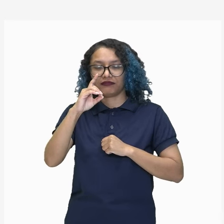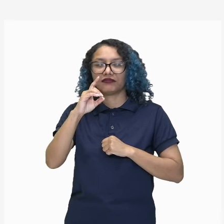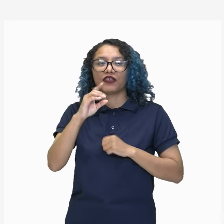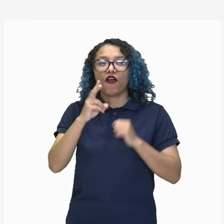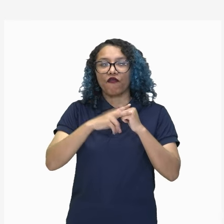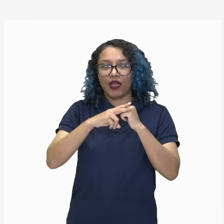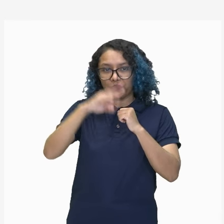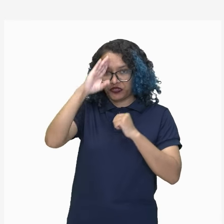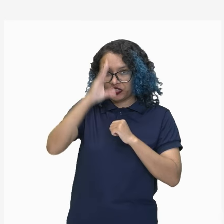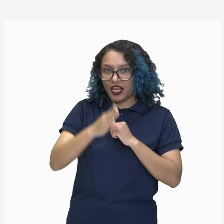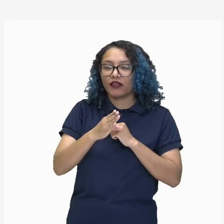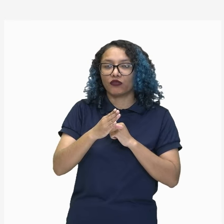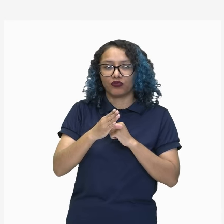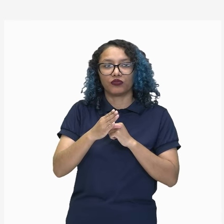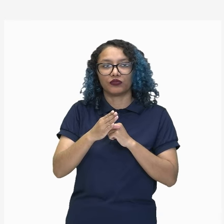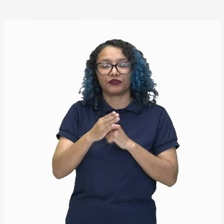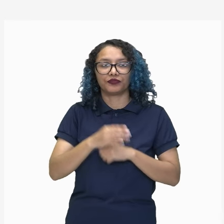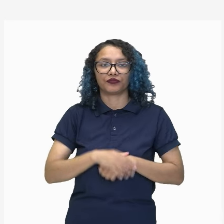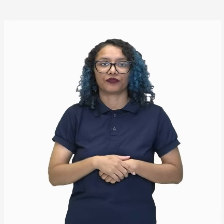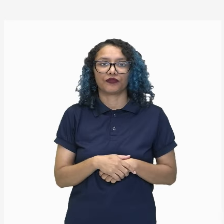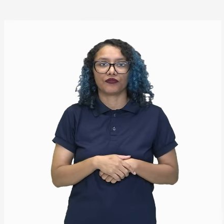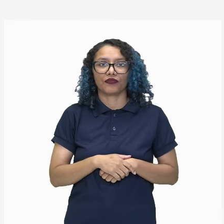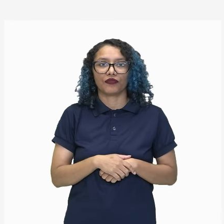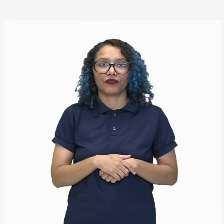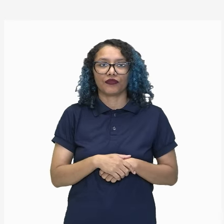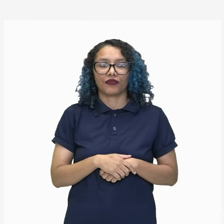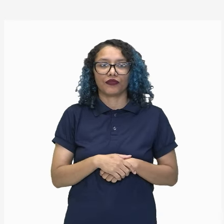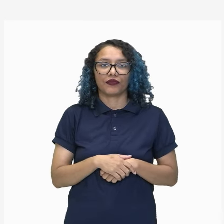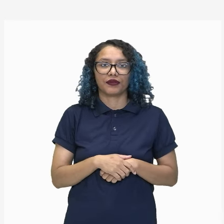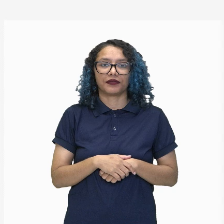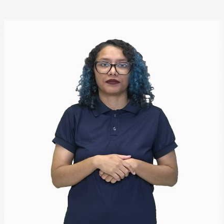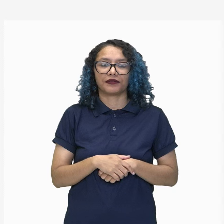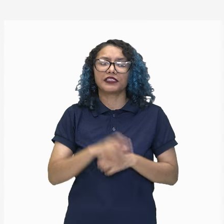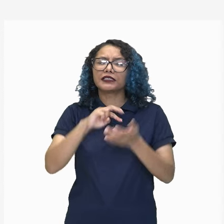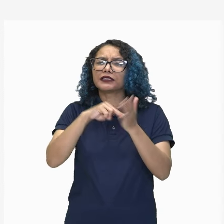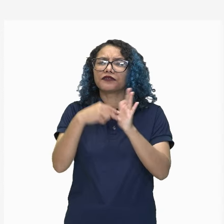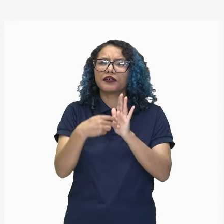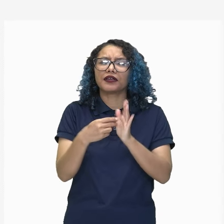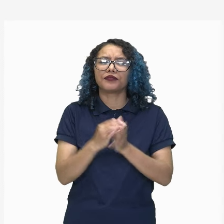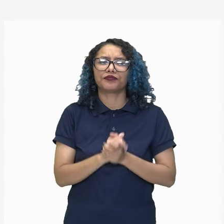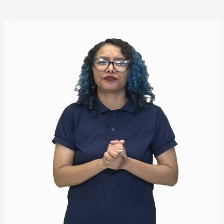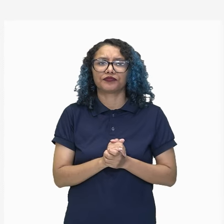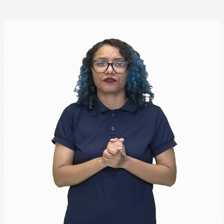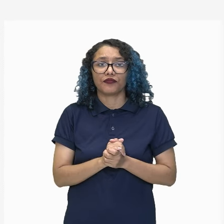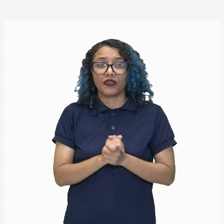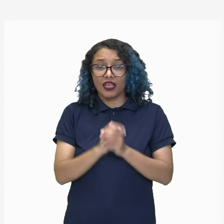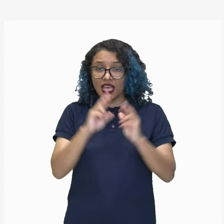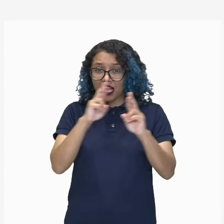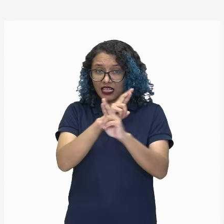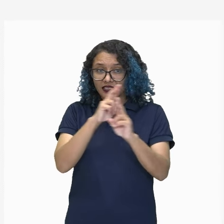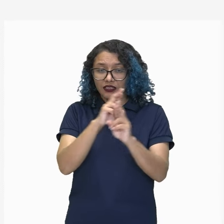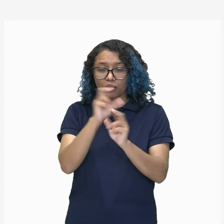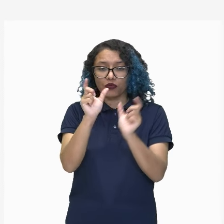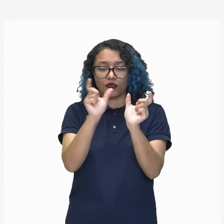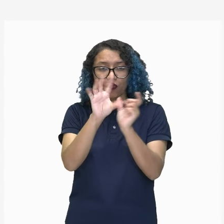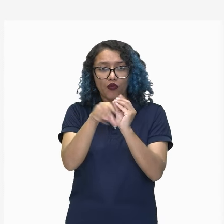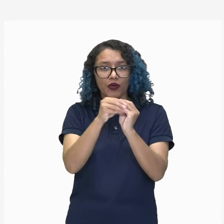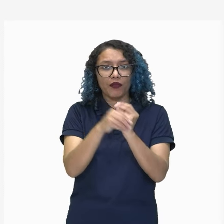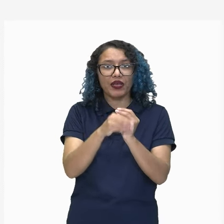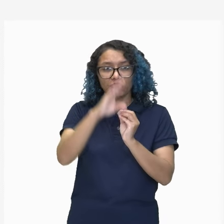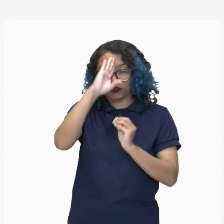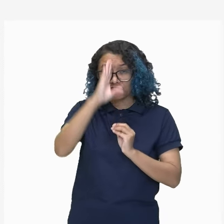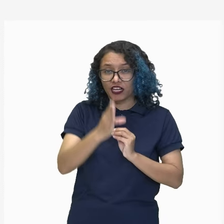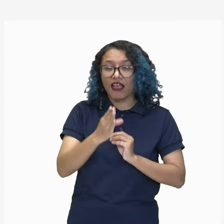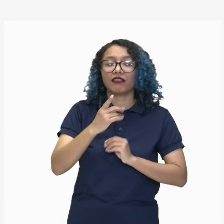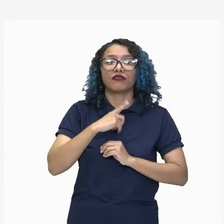é justamente aquele verbo que vai se relacionar com o seu complemento de forma direta, sem